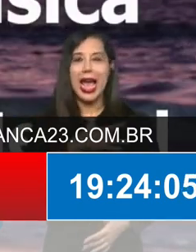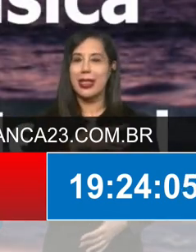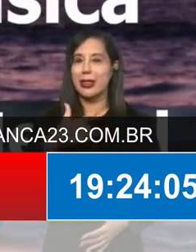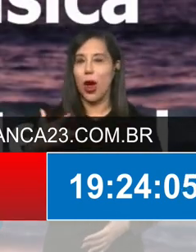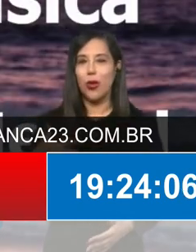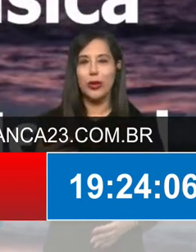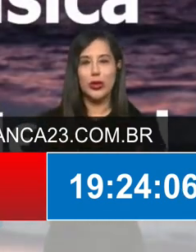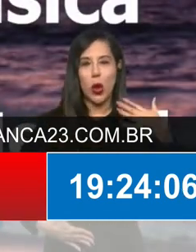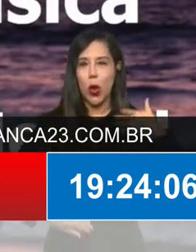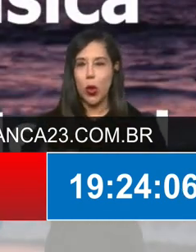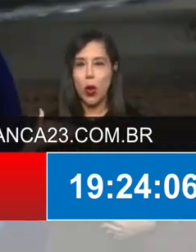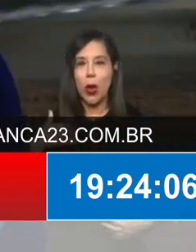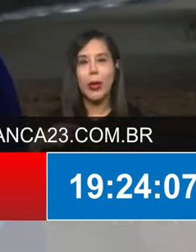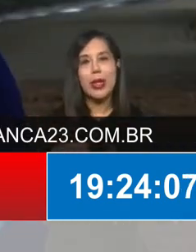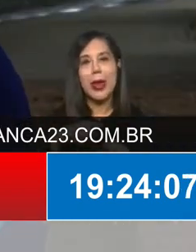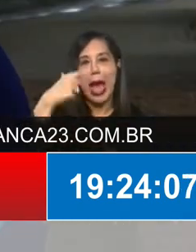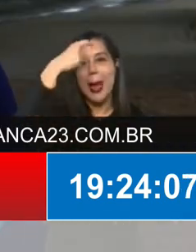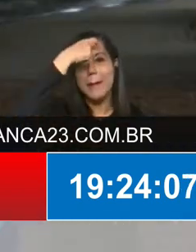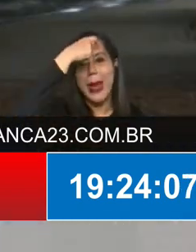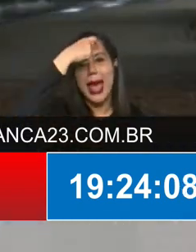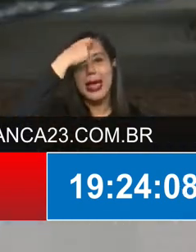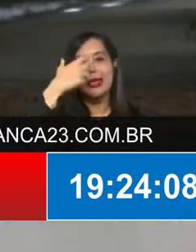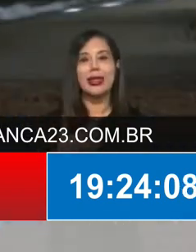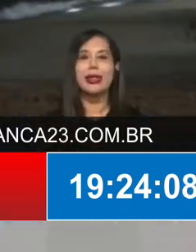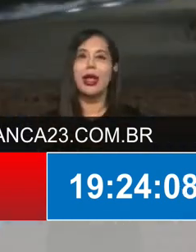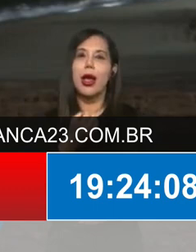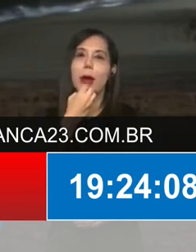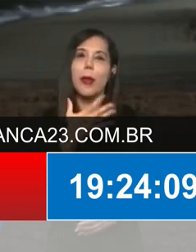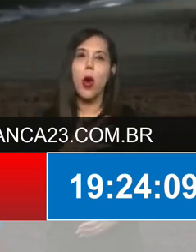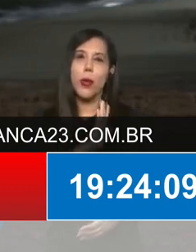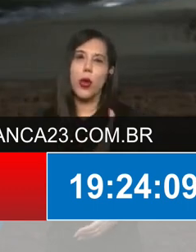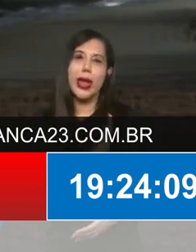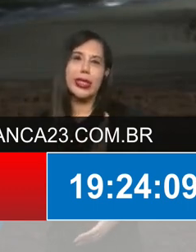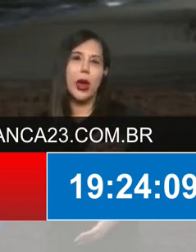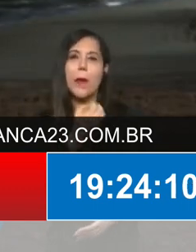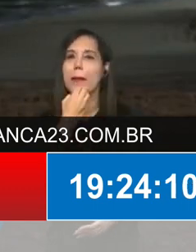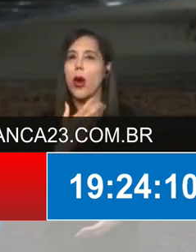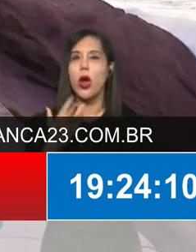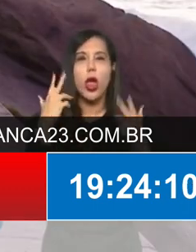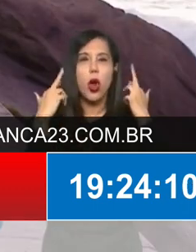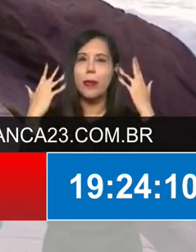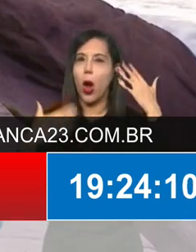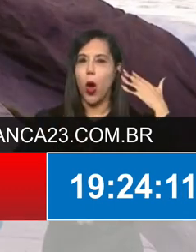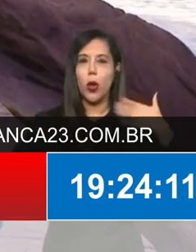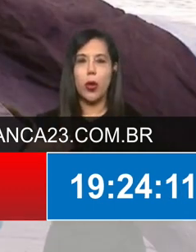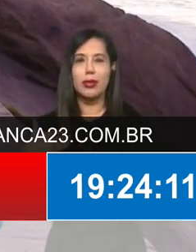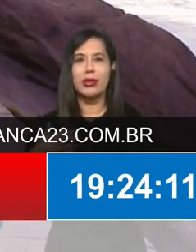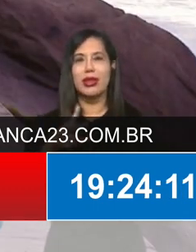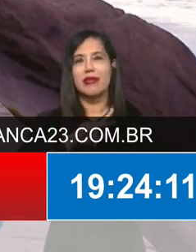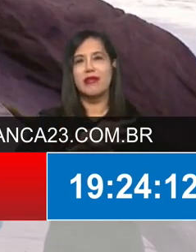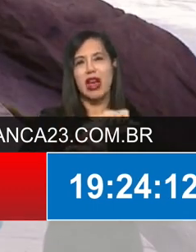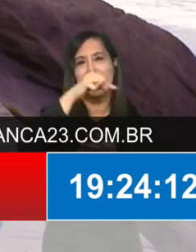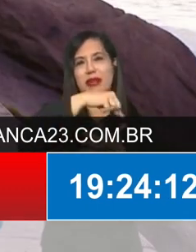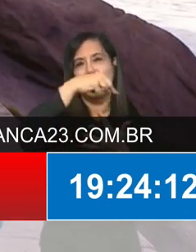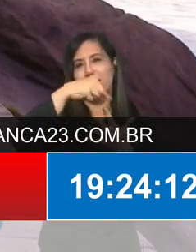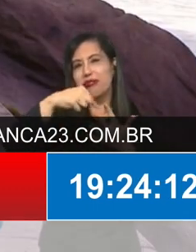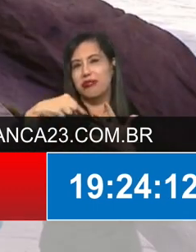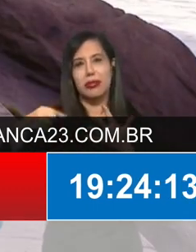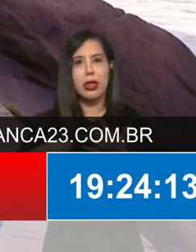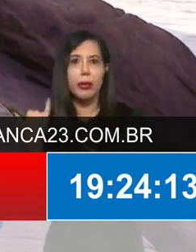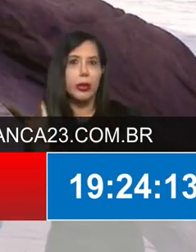saúde física e mental. É bom, é pressão, é tudo, fica tudo normalizado. São vários benefícios.